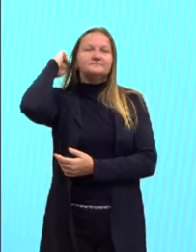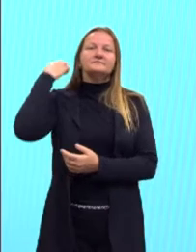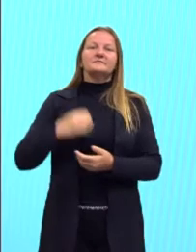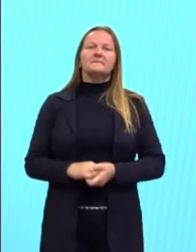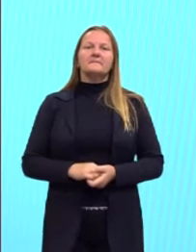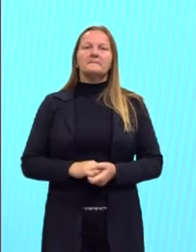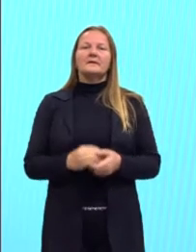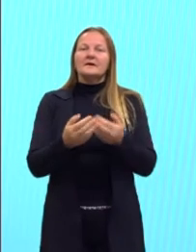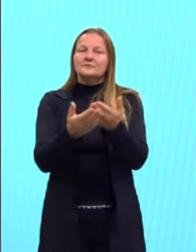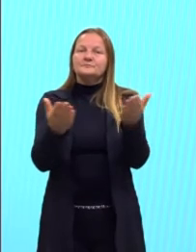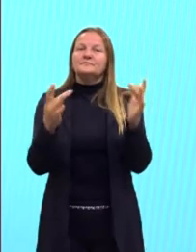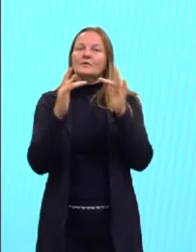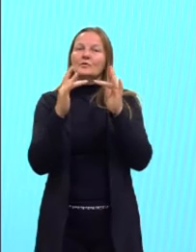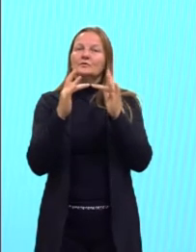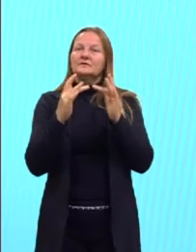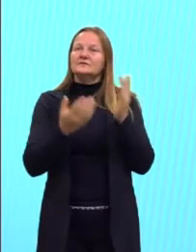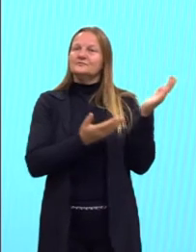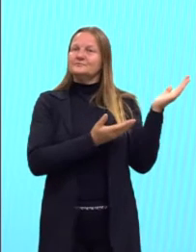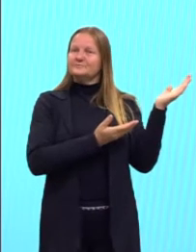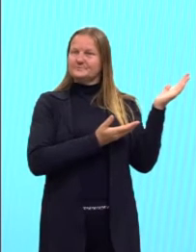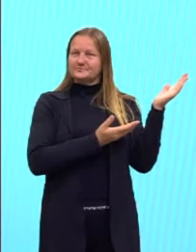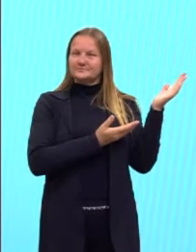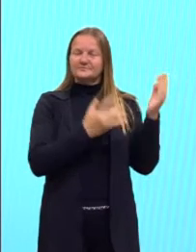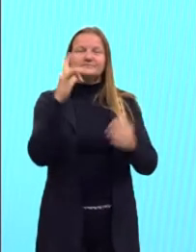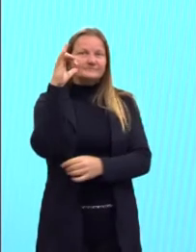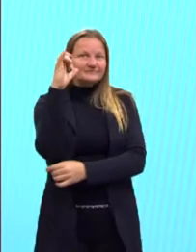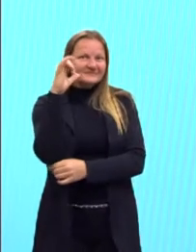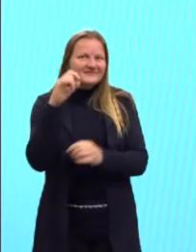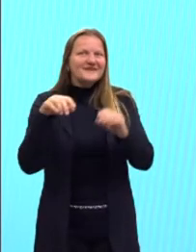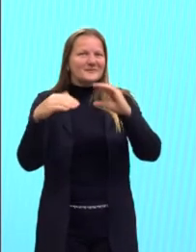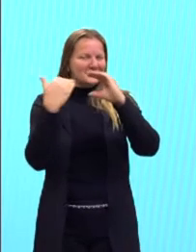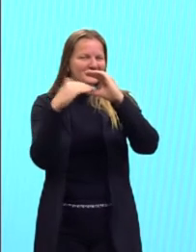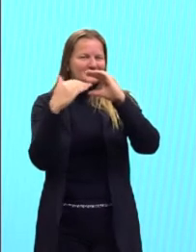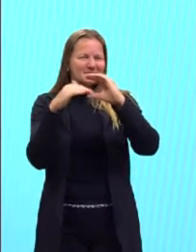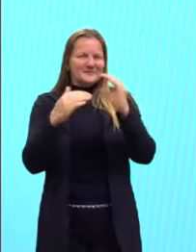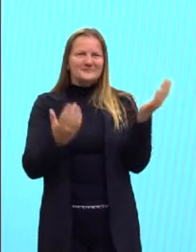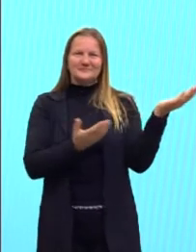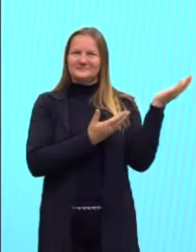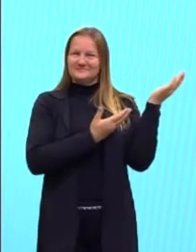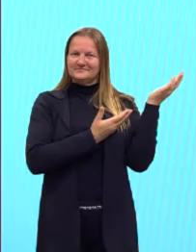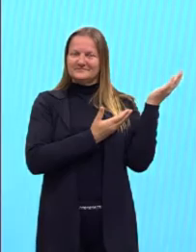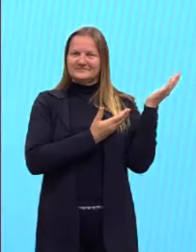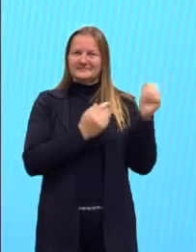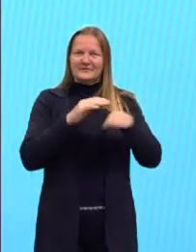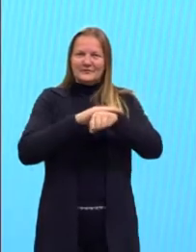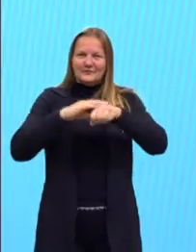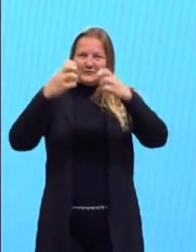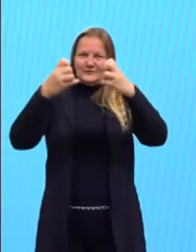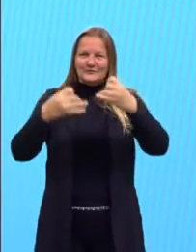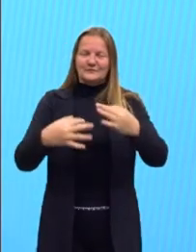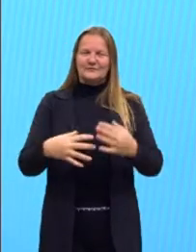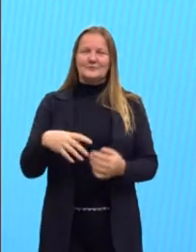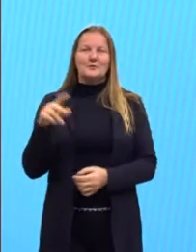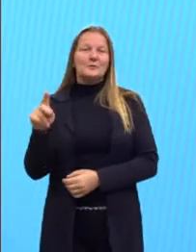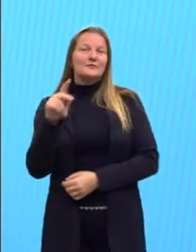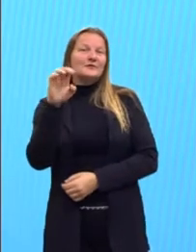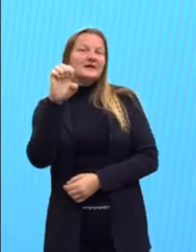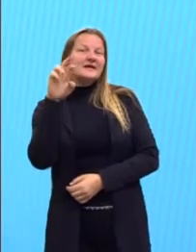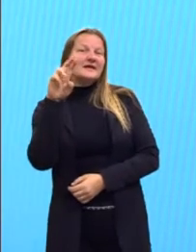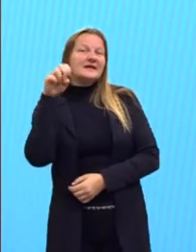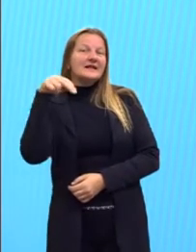vocês justamente os meus contatos né o Instagram e o meu e-mail né E sempre falando do meu colega o professor Ernesto